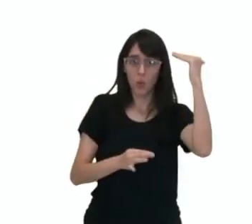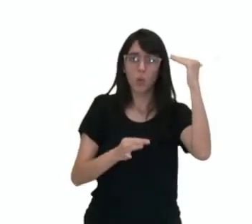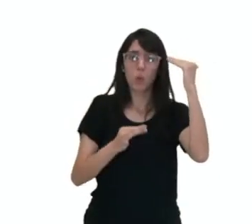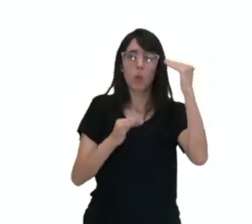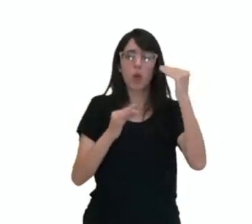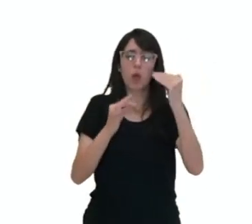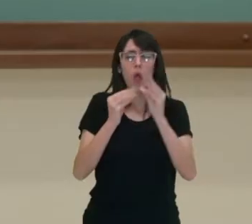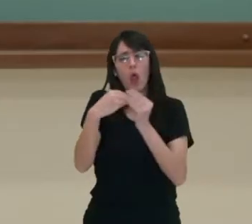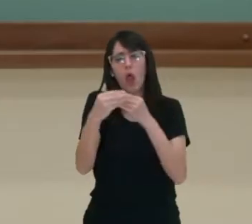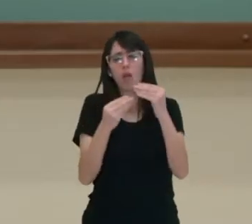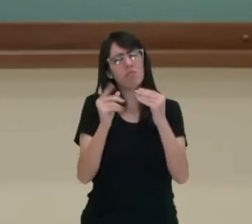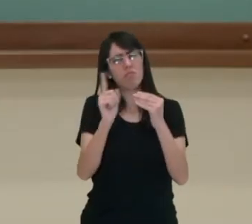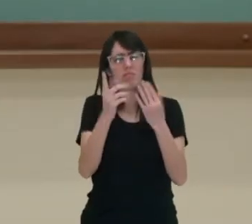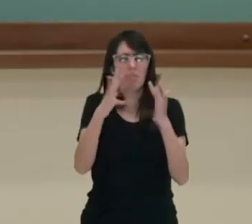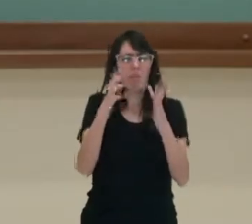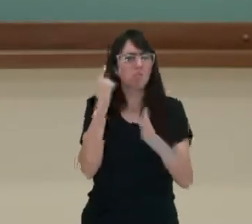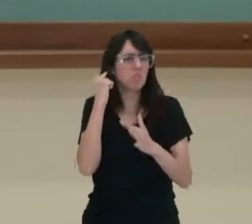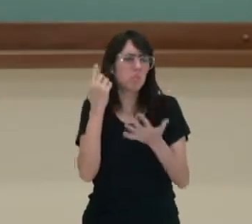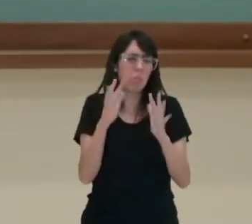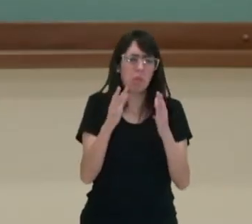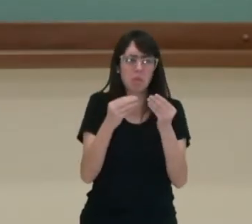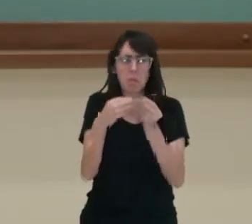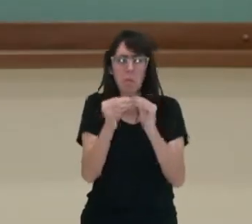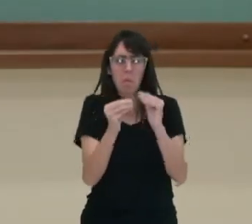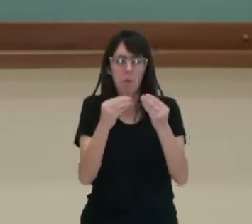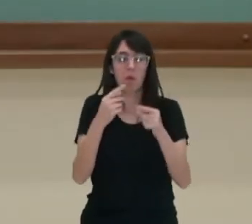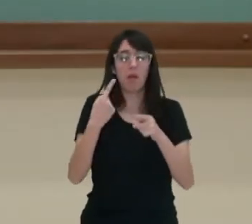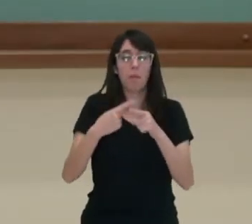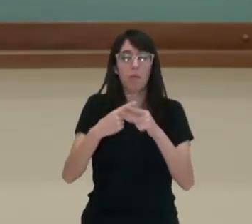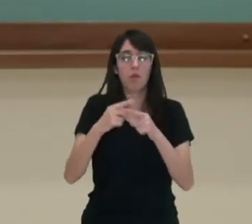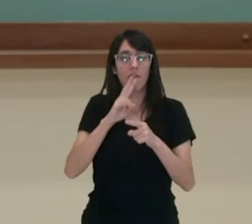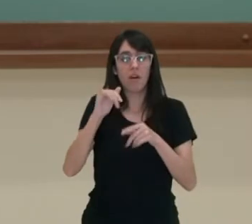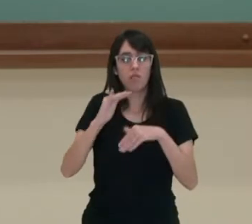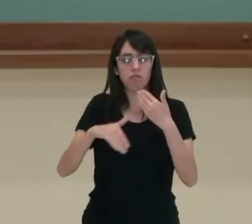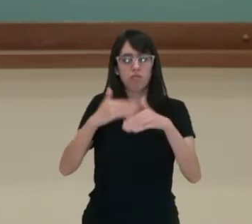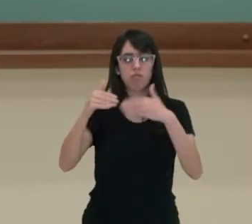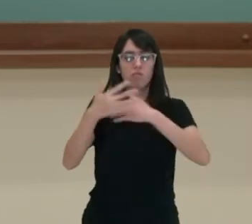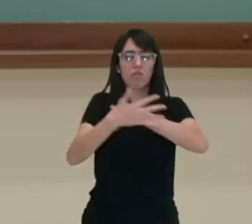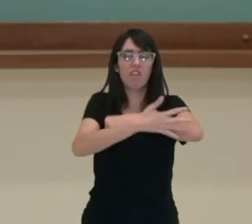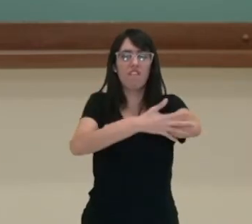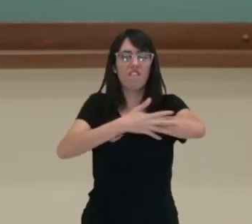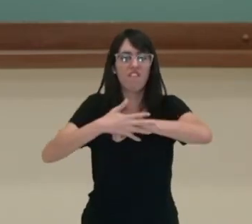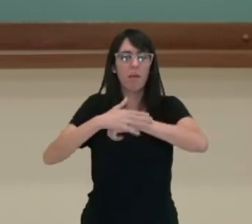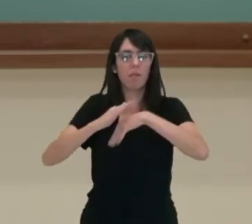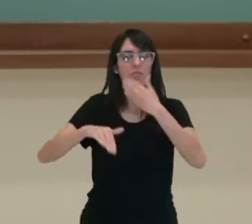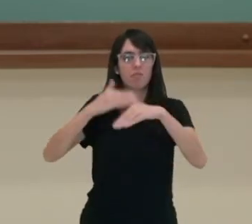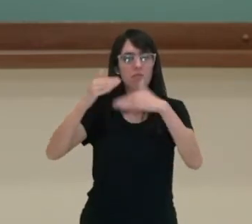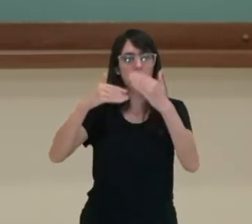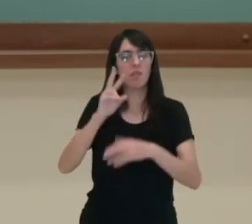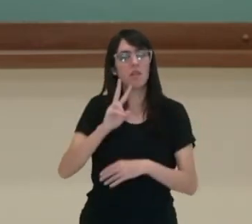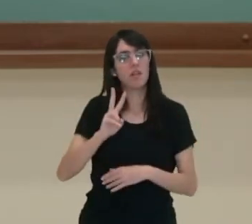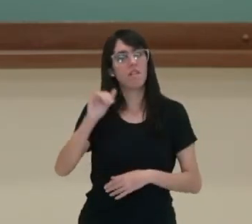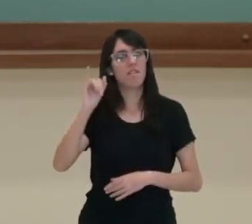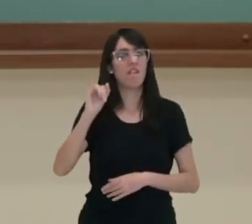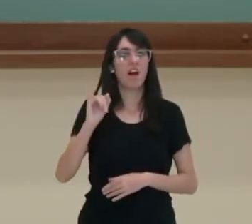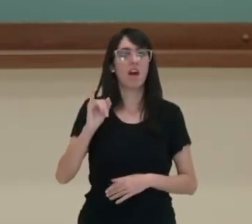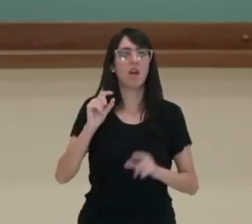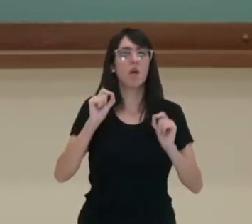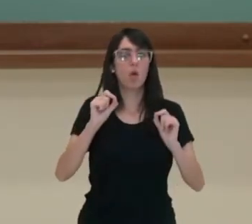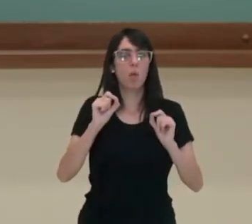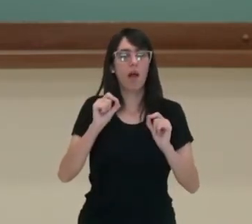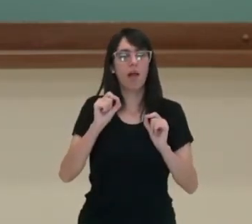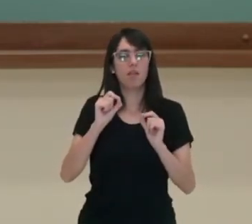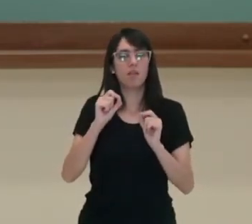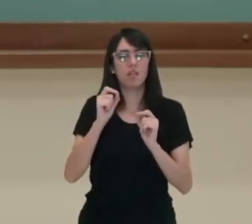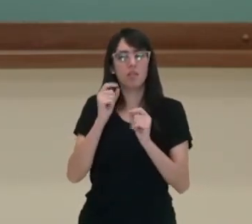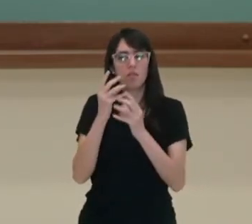quê? Porque ele vai produzindo a fibra, né, da cartilagem, então ele vai ficando um pouco menos resistente,